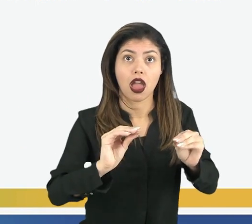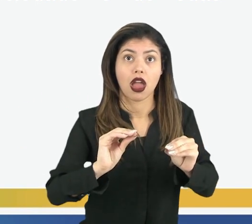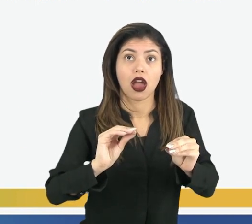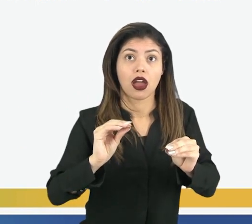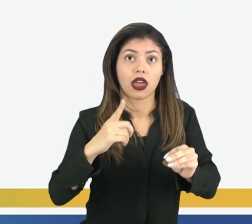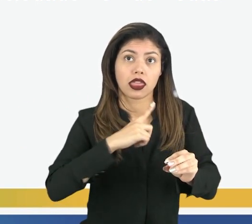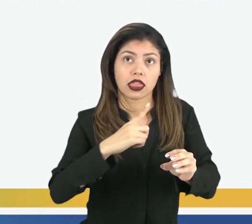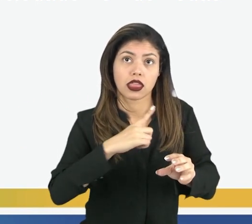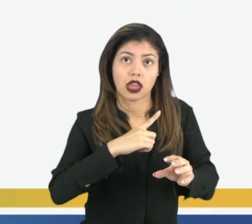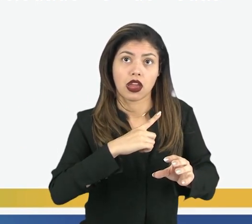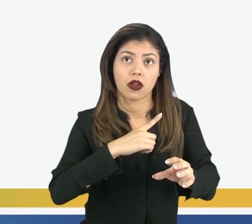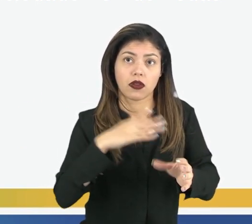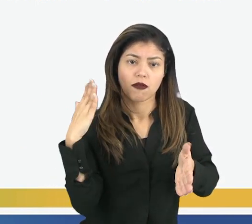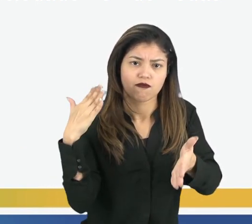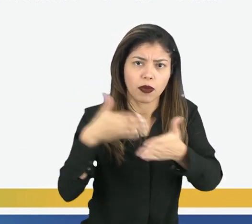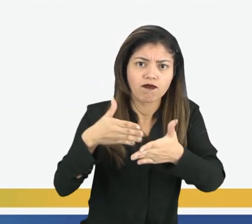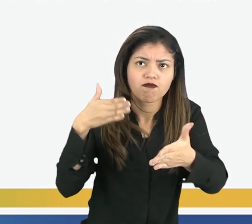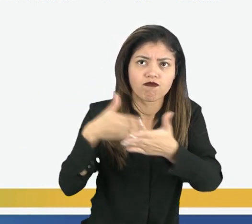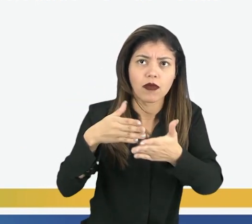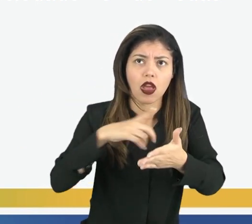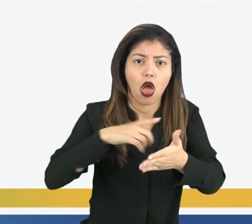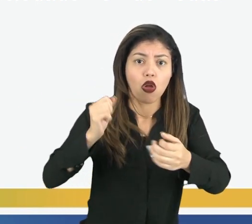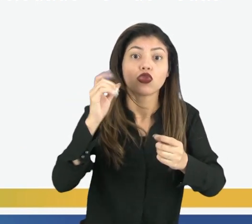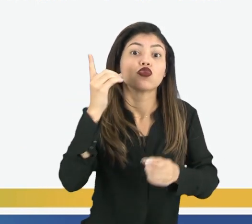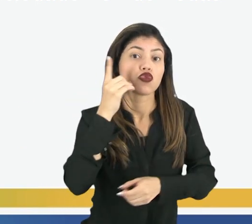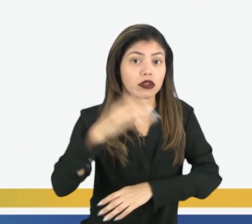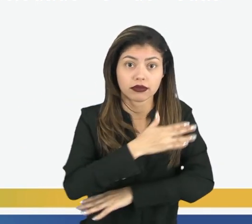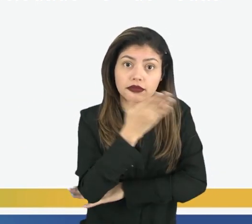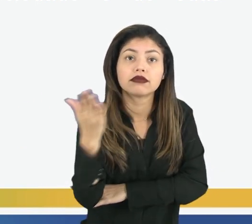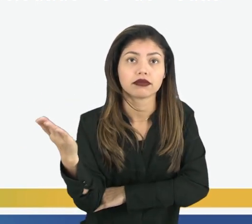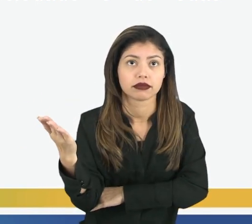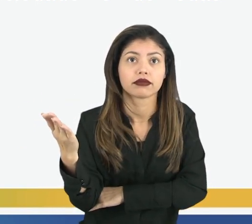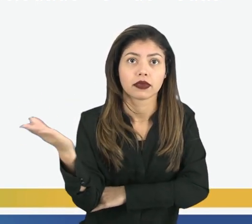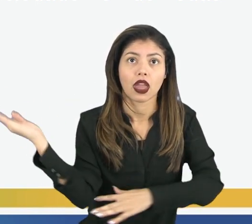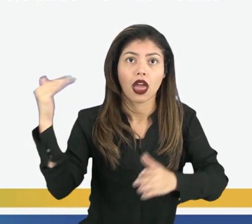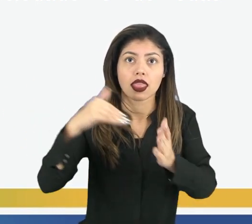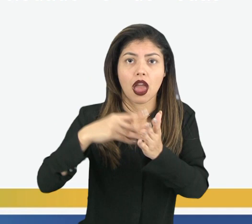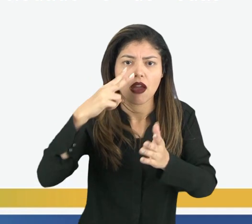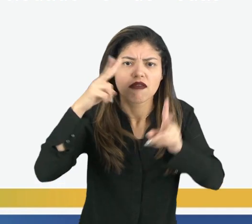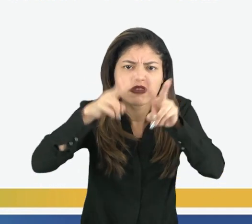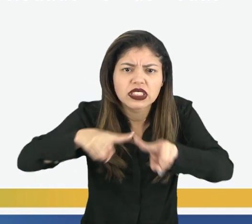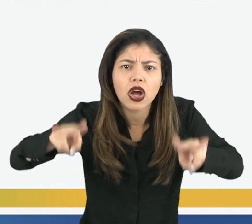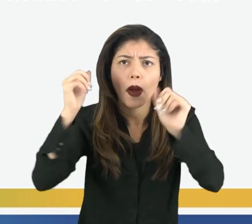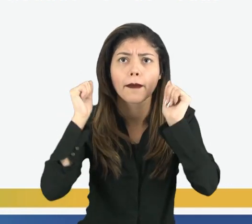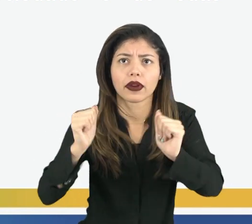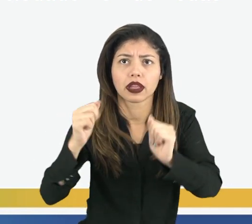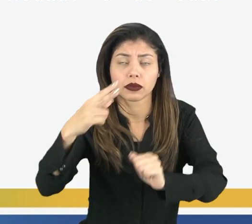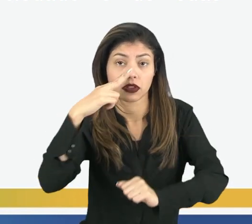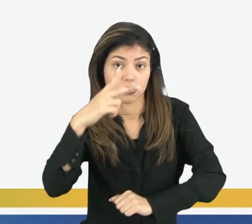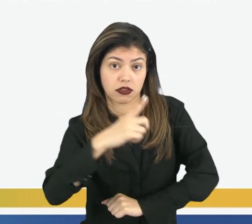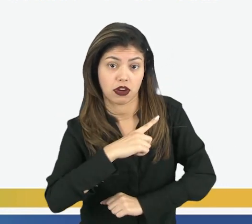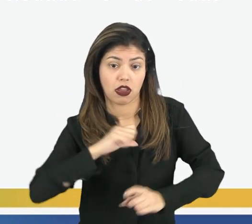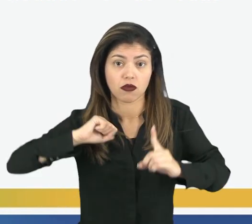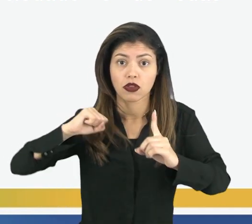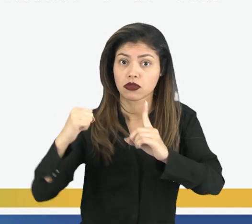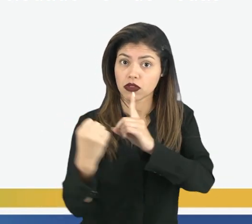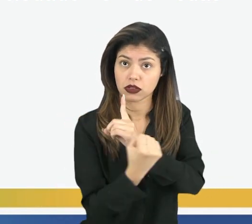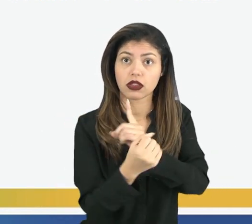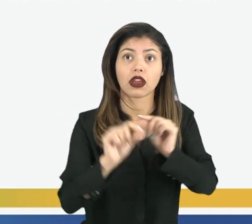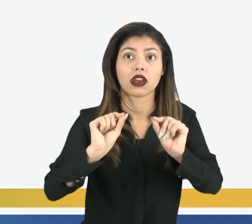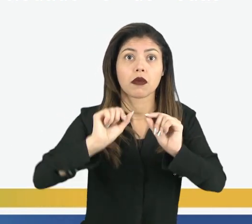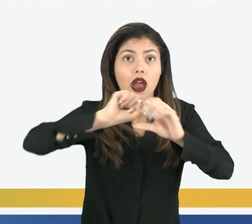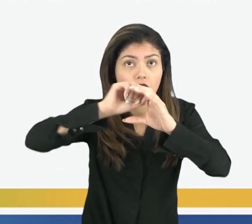as situações com que somos confrontados no nosso dia a dia, até a visão que nós podemos ter de uma sociedade e de